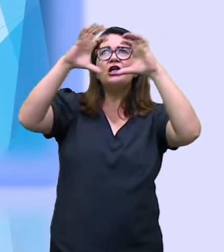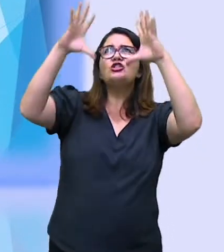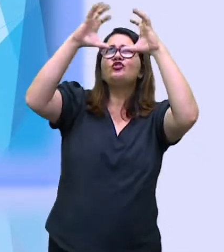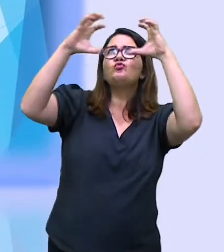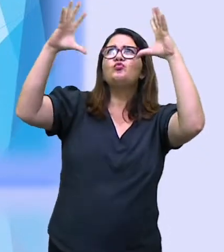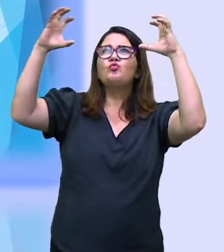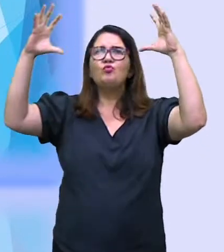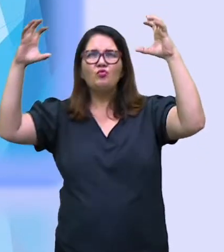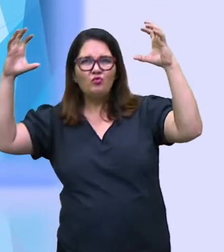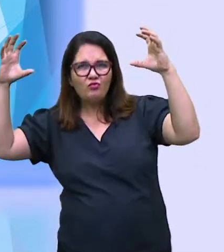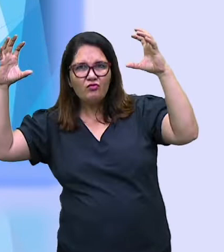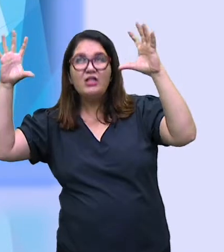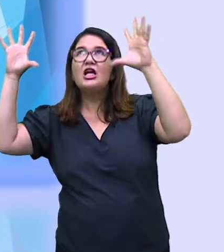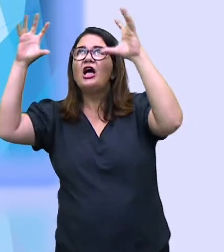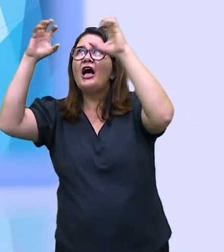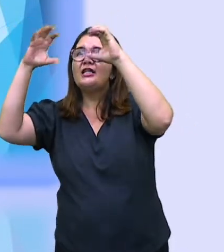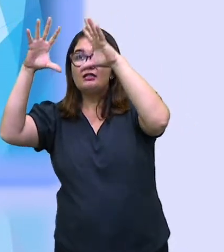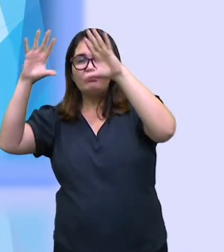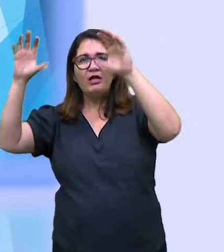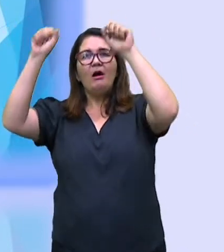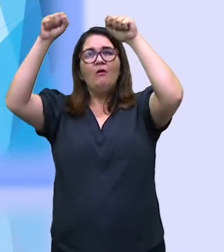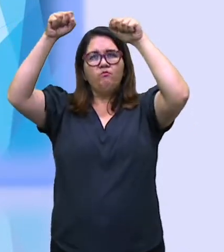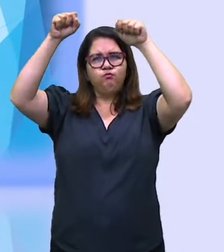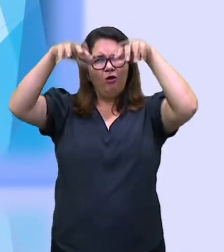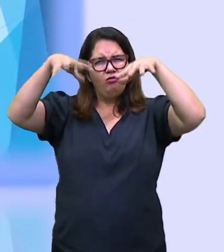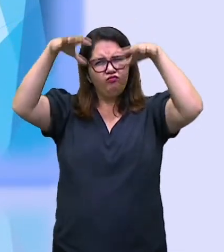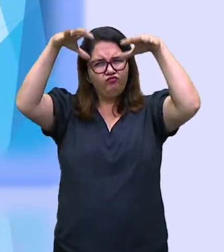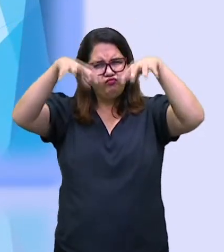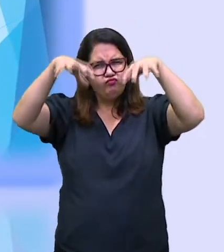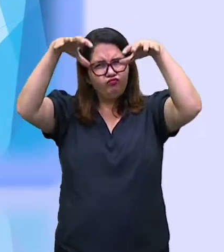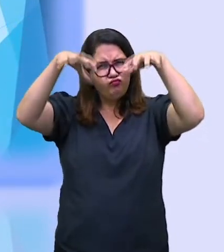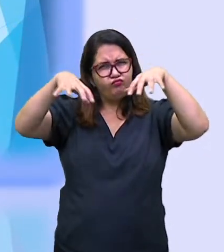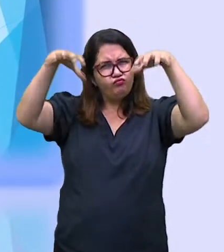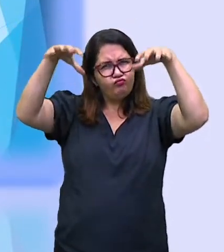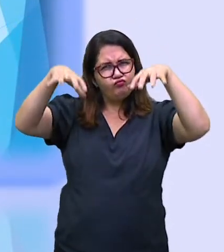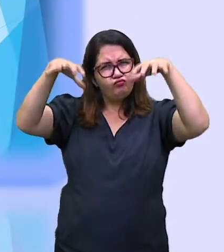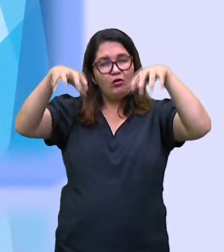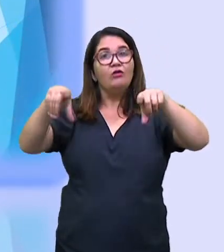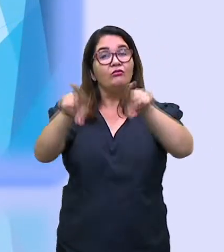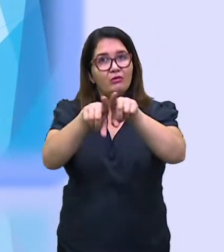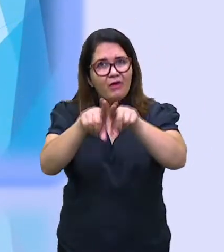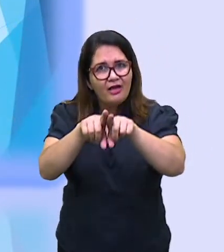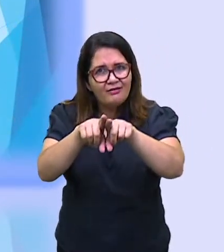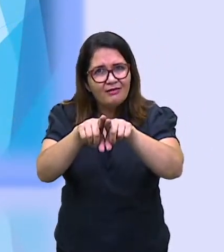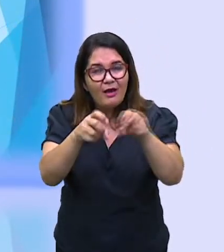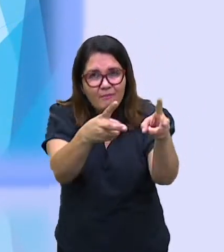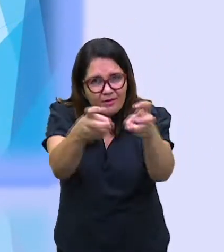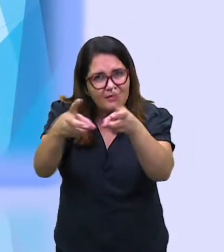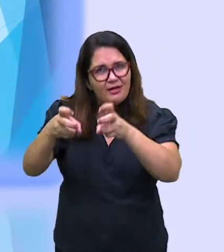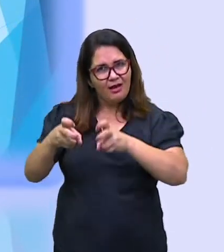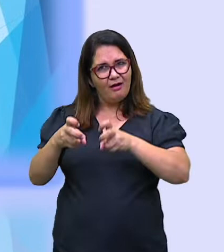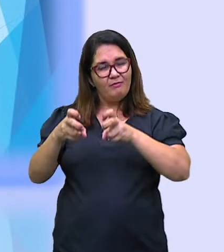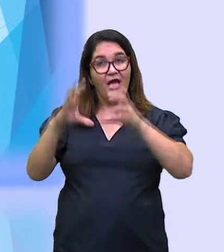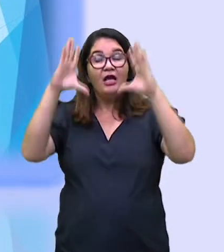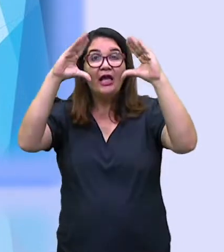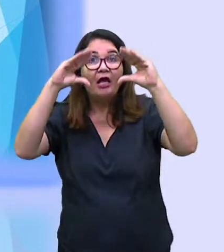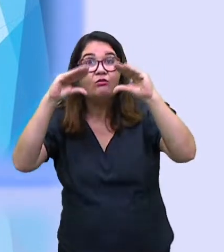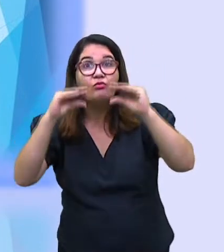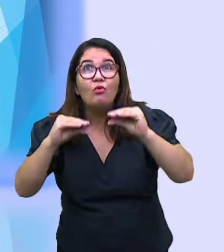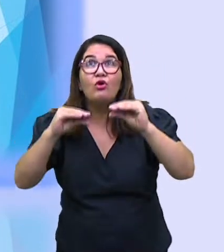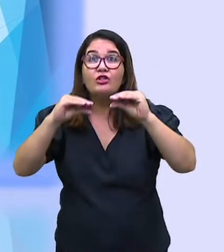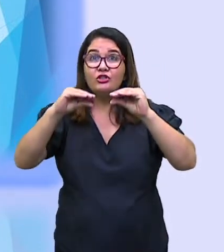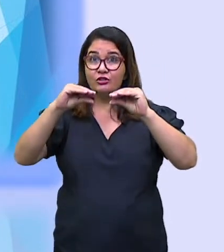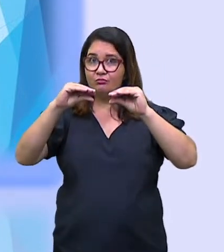da chuva, não é mesmo? Que a gente tem tido uma chuva intensa durante as noites e os nossos dias têm ficado um